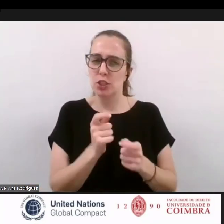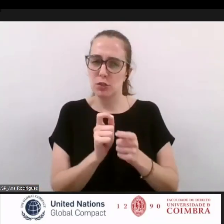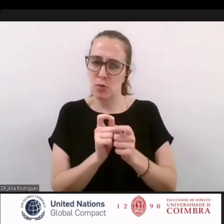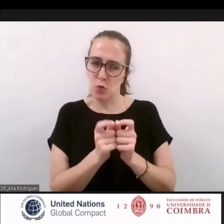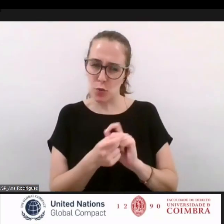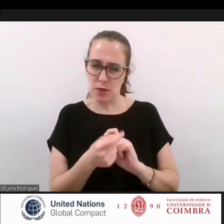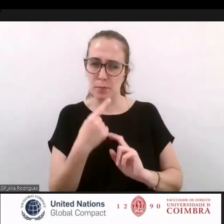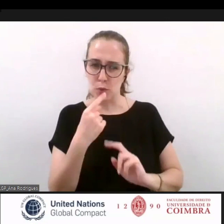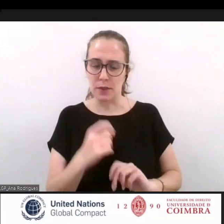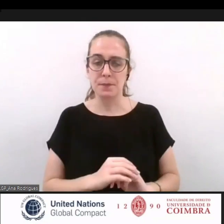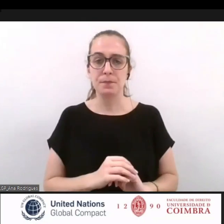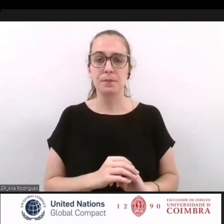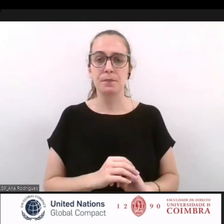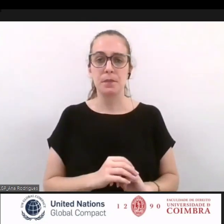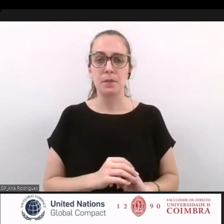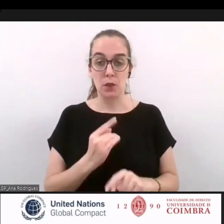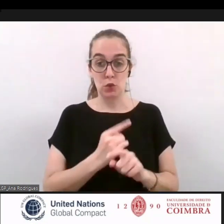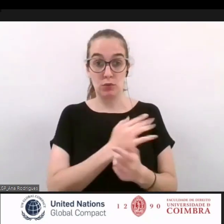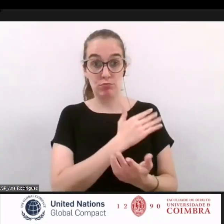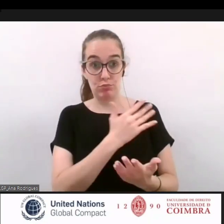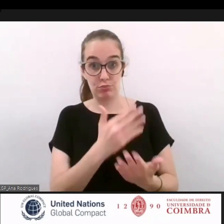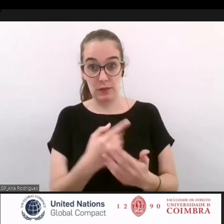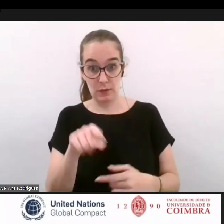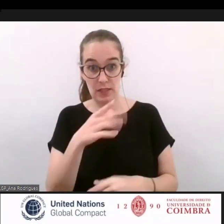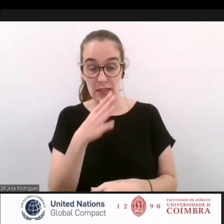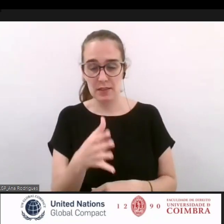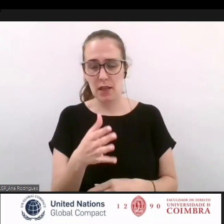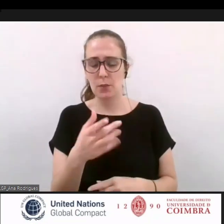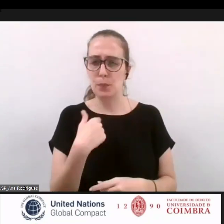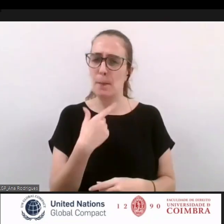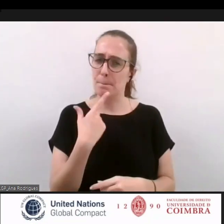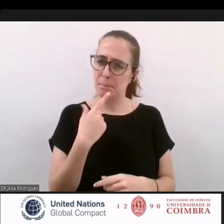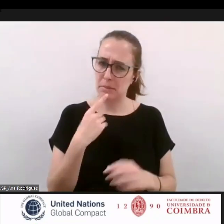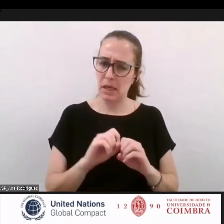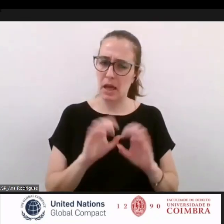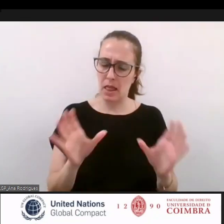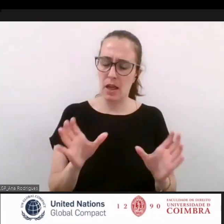diferente. De tudo o que foi dito até aqui, torna-se claro que